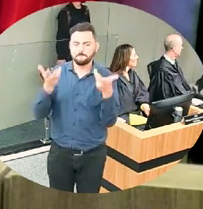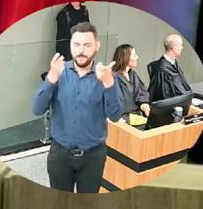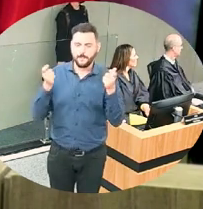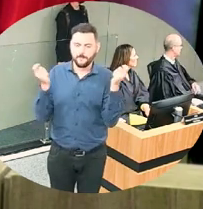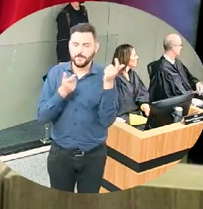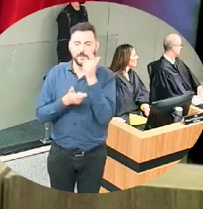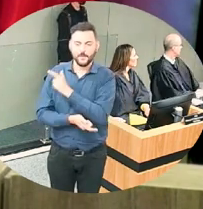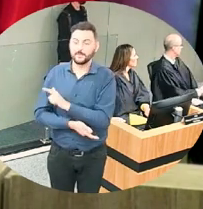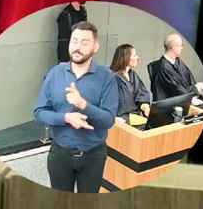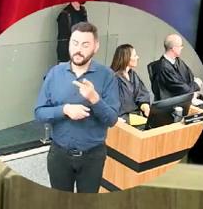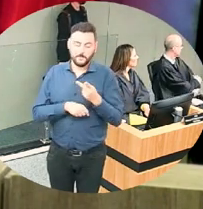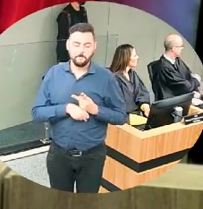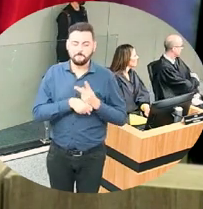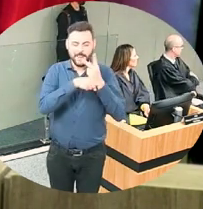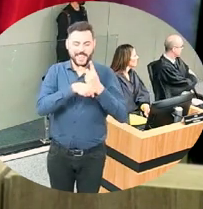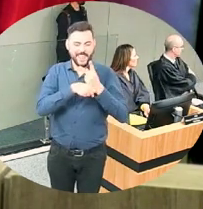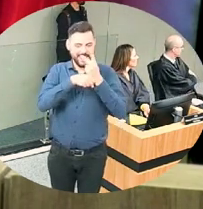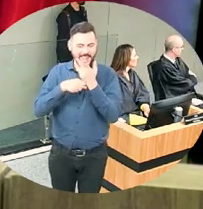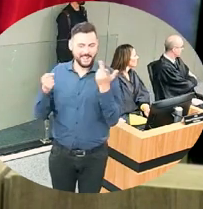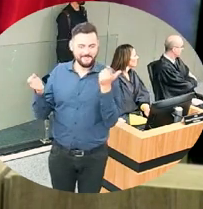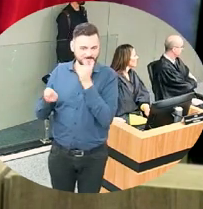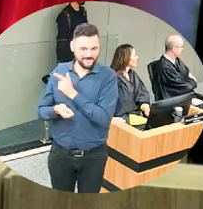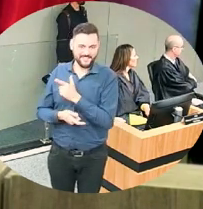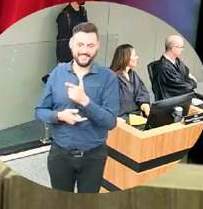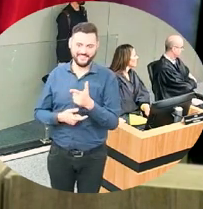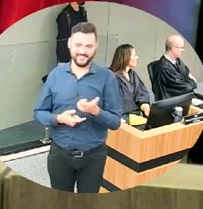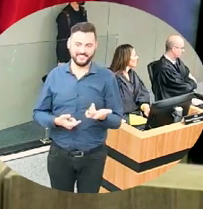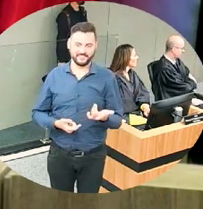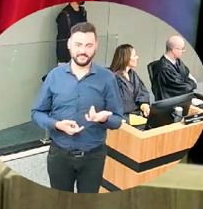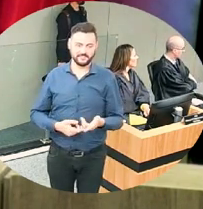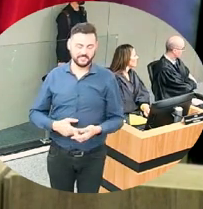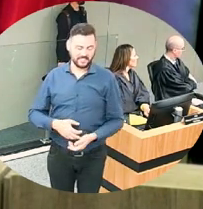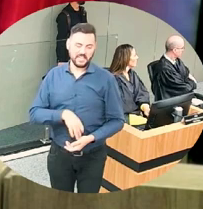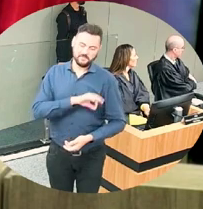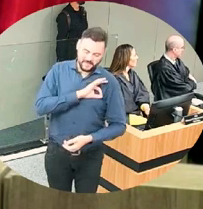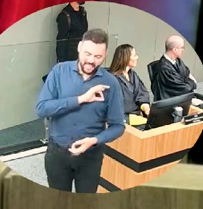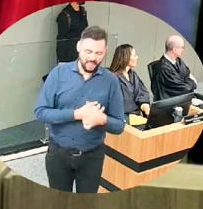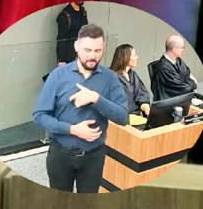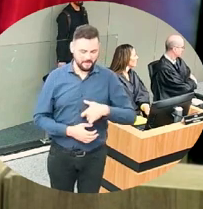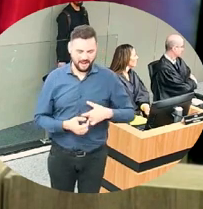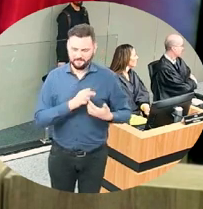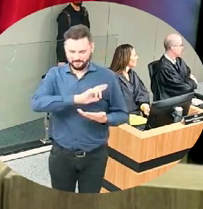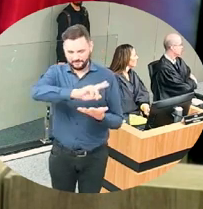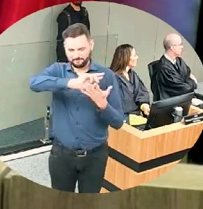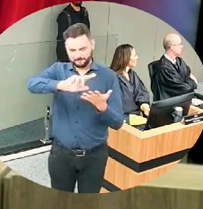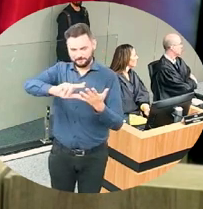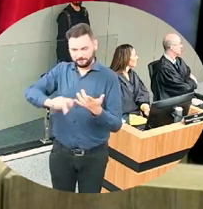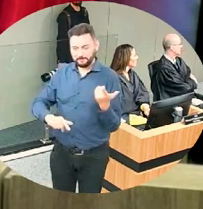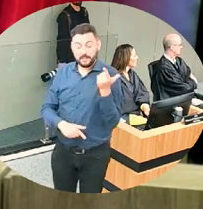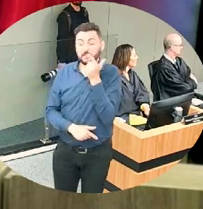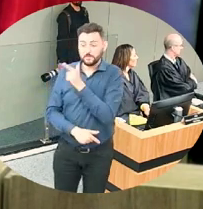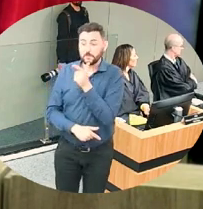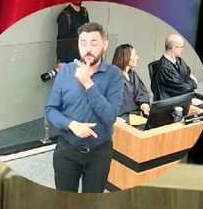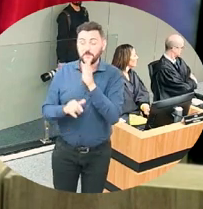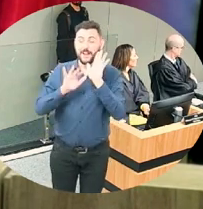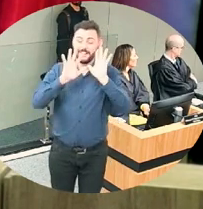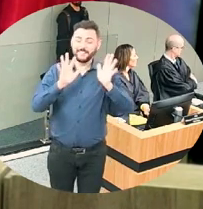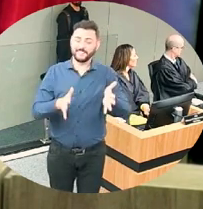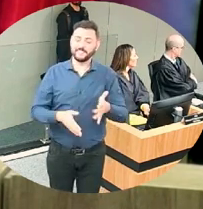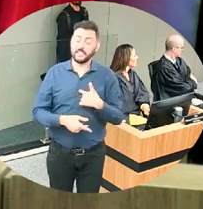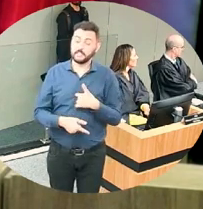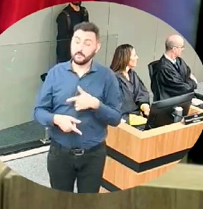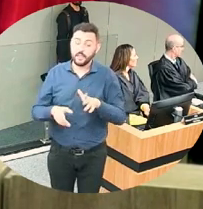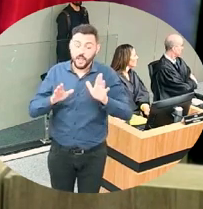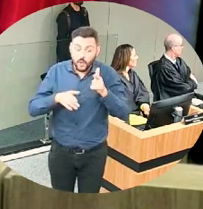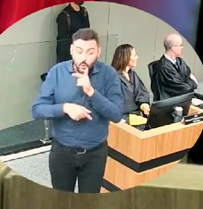conta os diversos prêmios que este tribunal tem recebido ao longo de sua história e o que certamente é fruto não apenas de